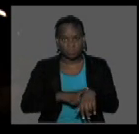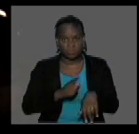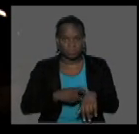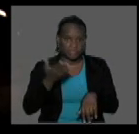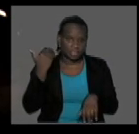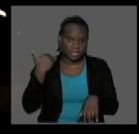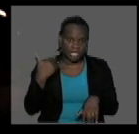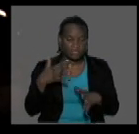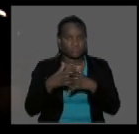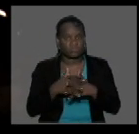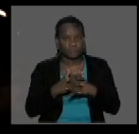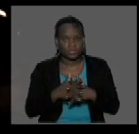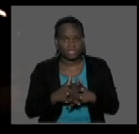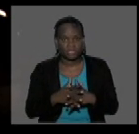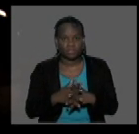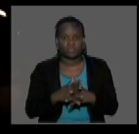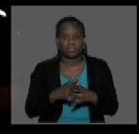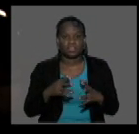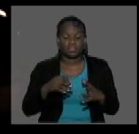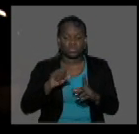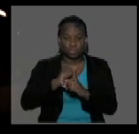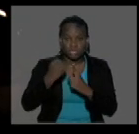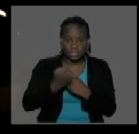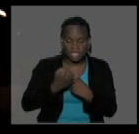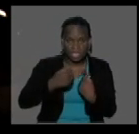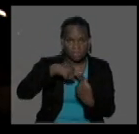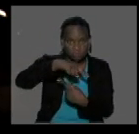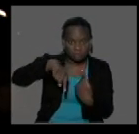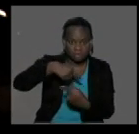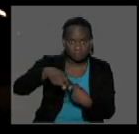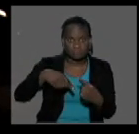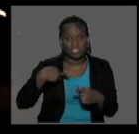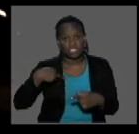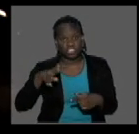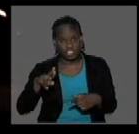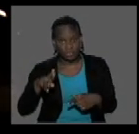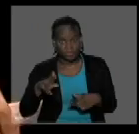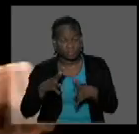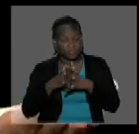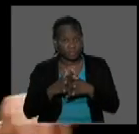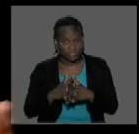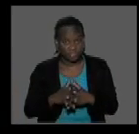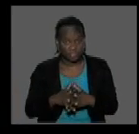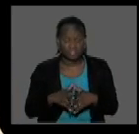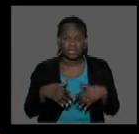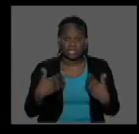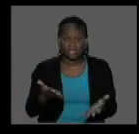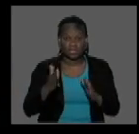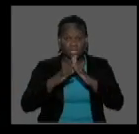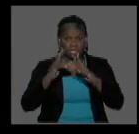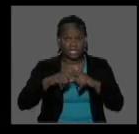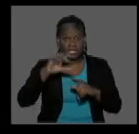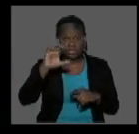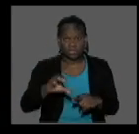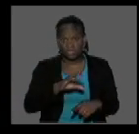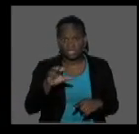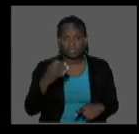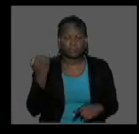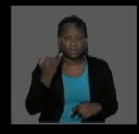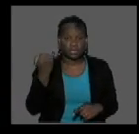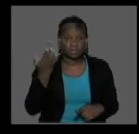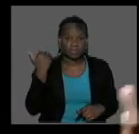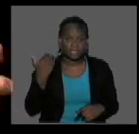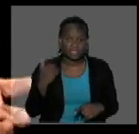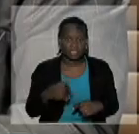período que se confundia relações sociais com religião, então a Igreja Católica foi